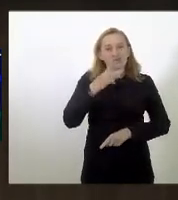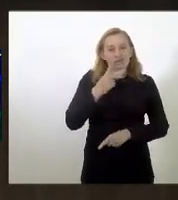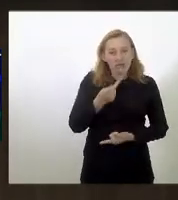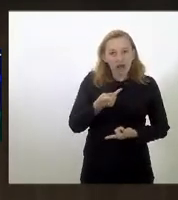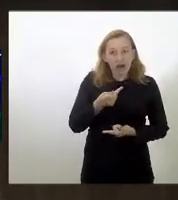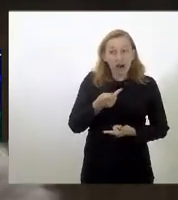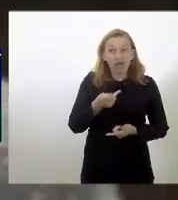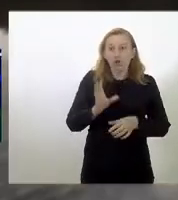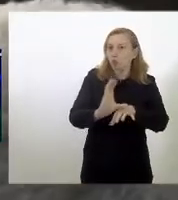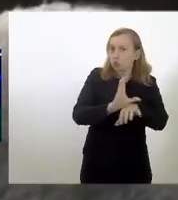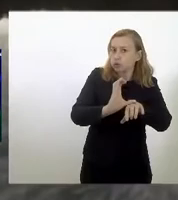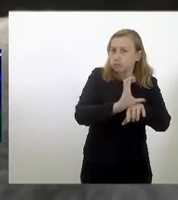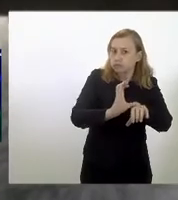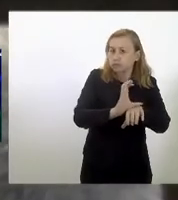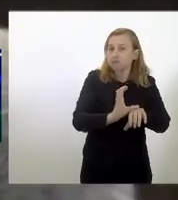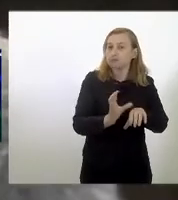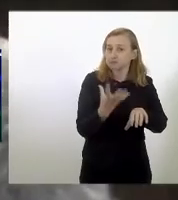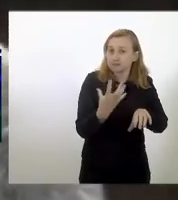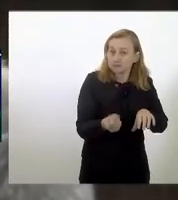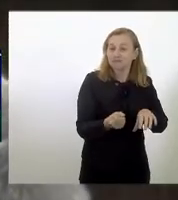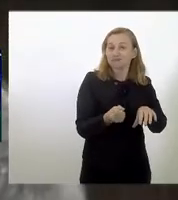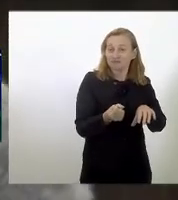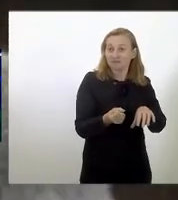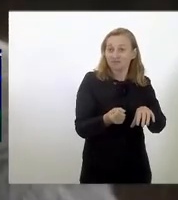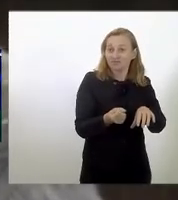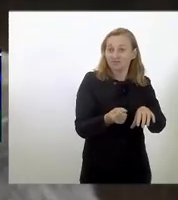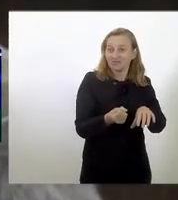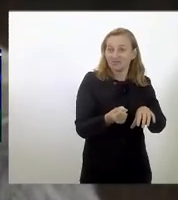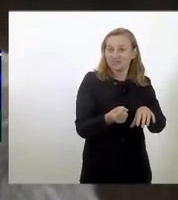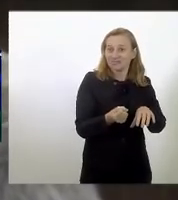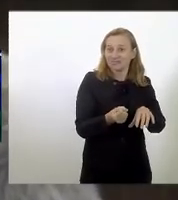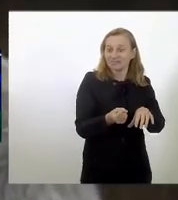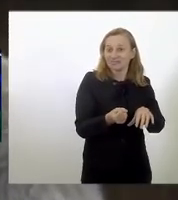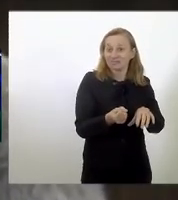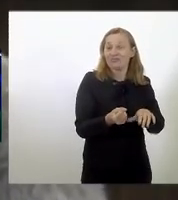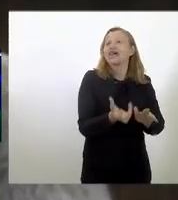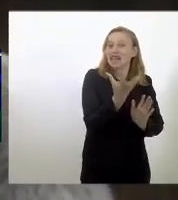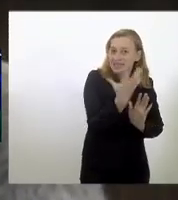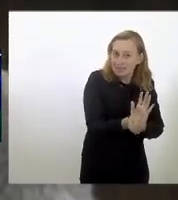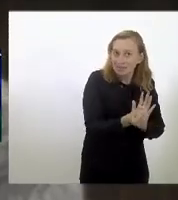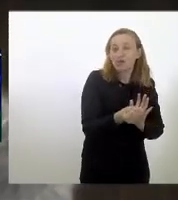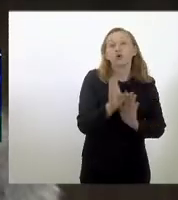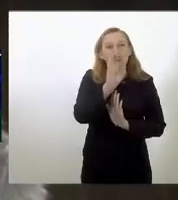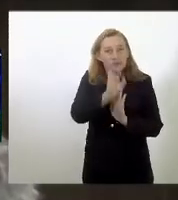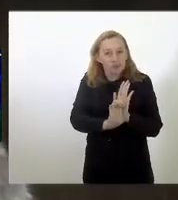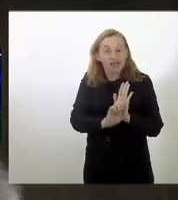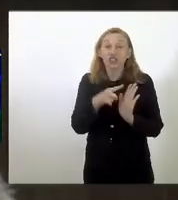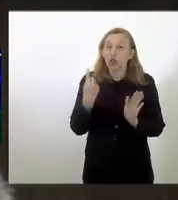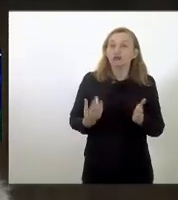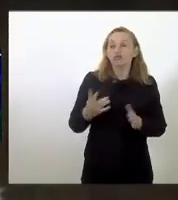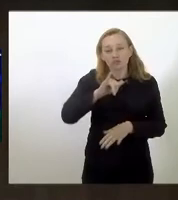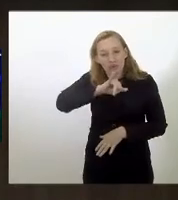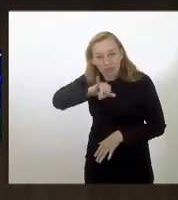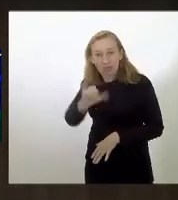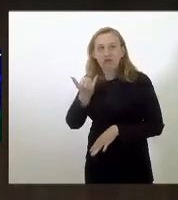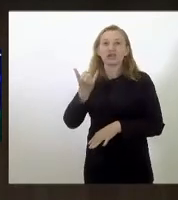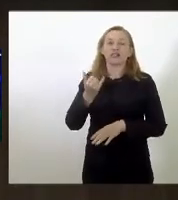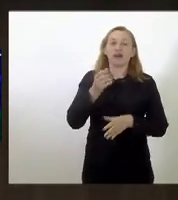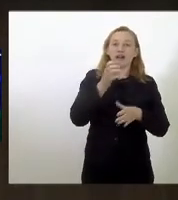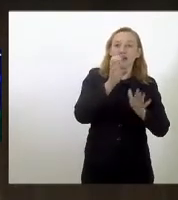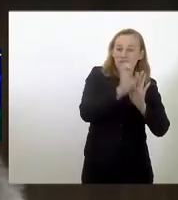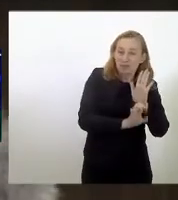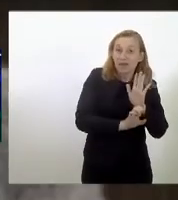pela constitucionalidade com emendas, porque ele recebeu emendas e nós vamos aproveitar as emendas para